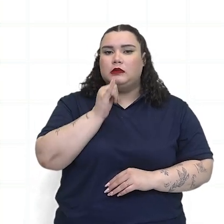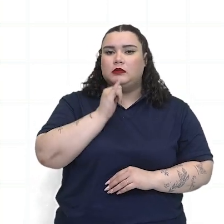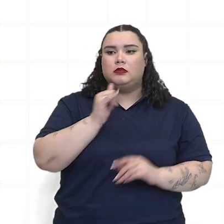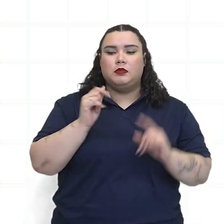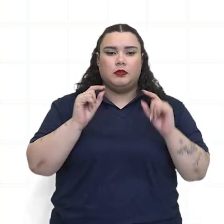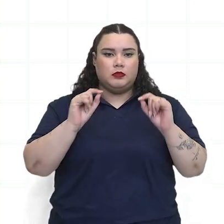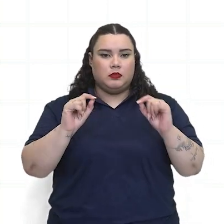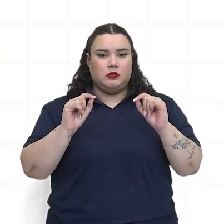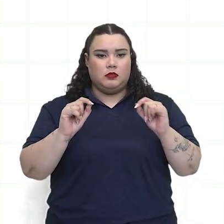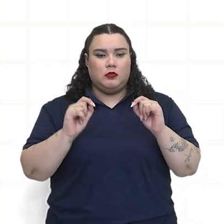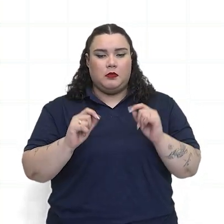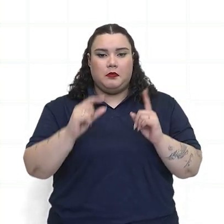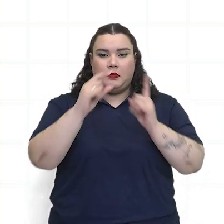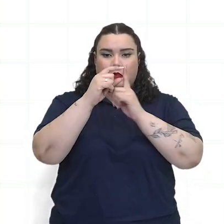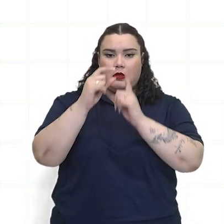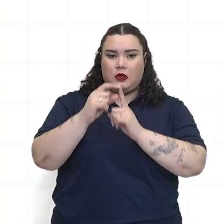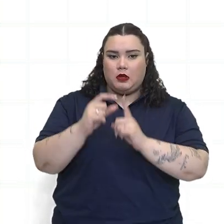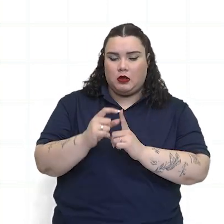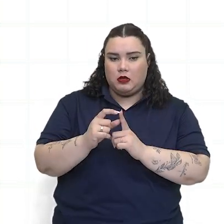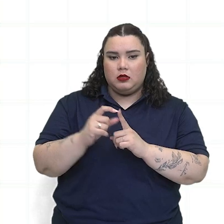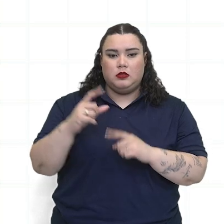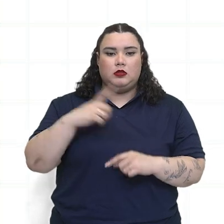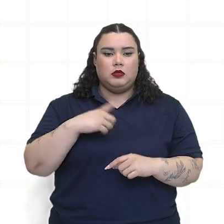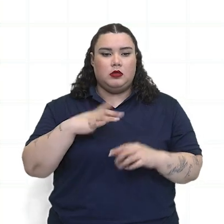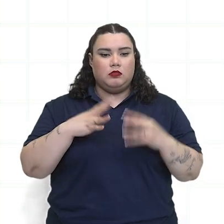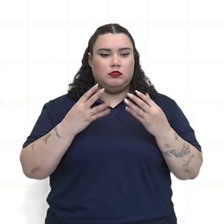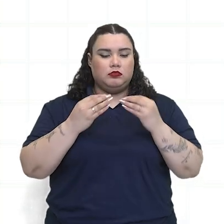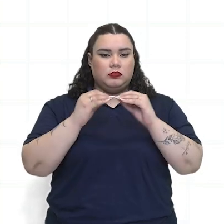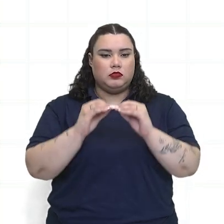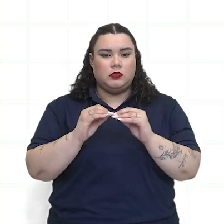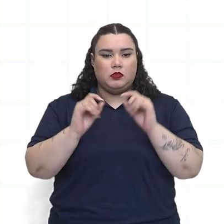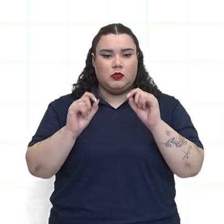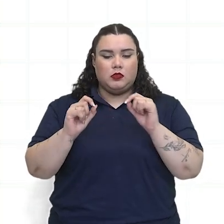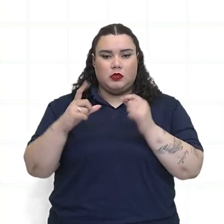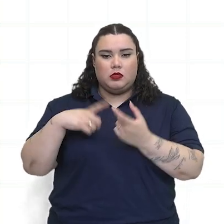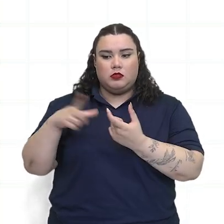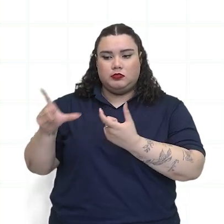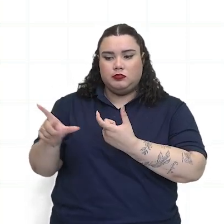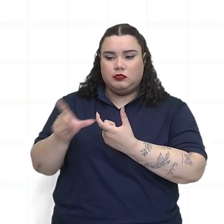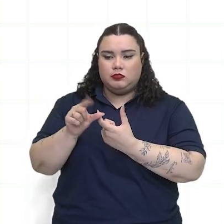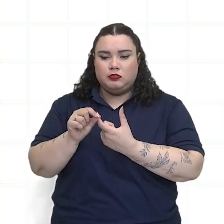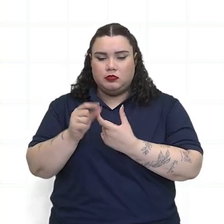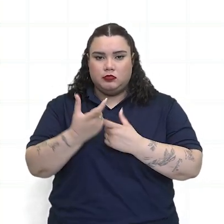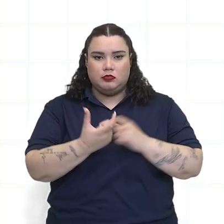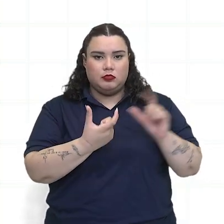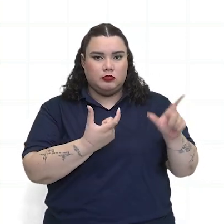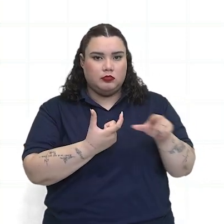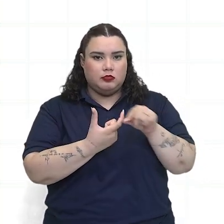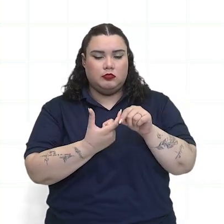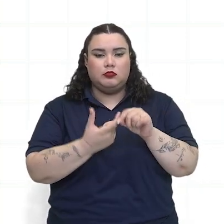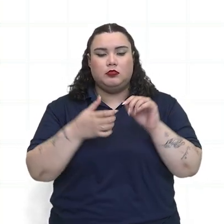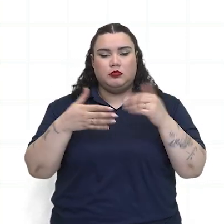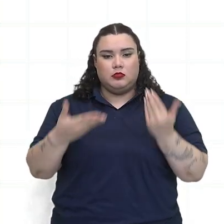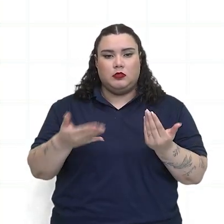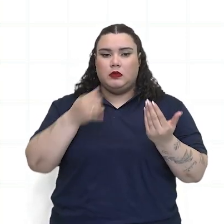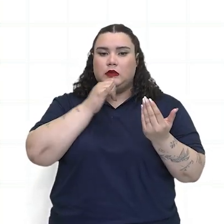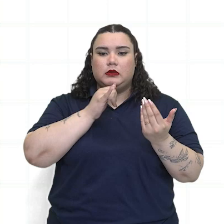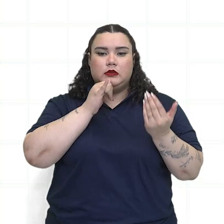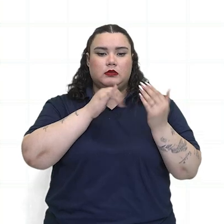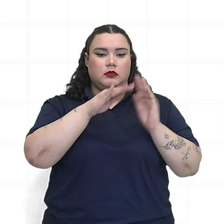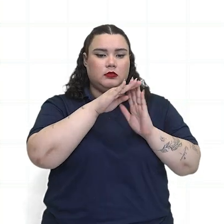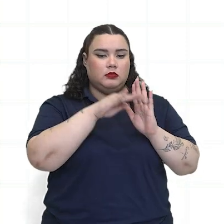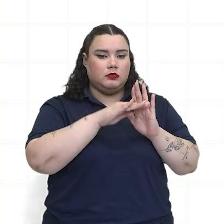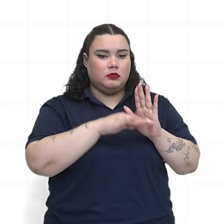de palavras constituídas, né, com prefixos e sufixos, e no nosso caso aqui, dos